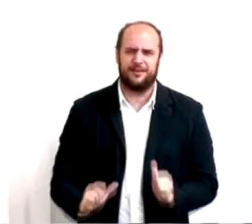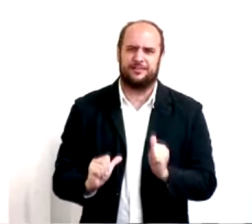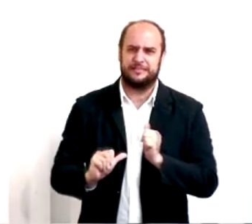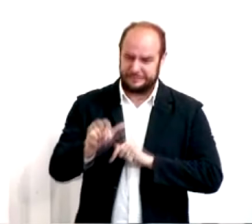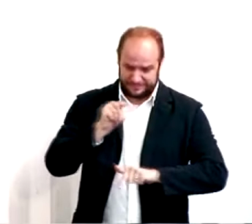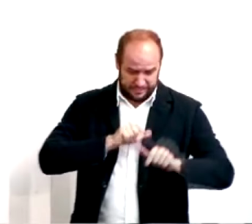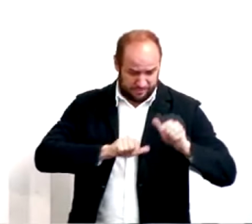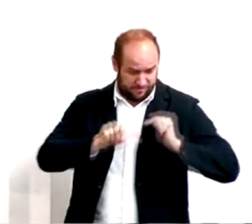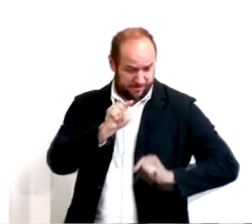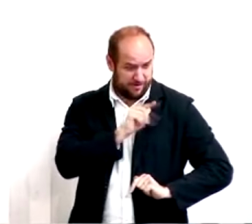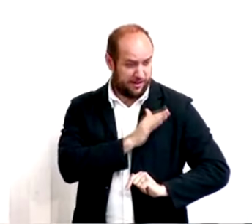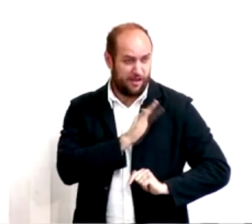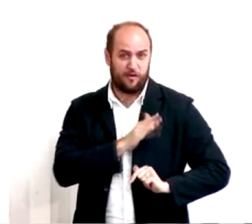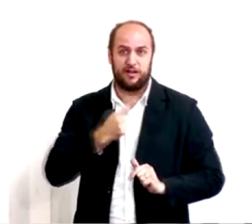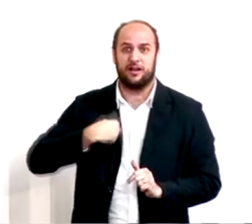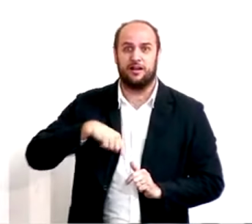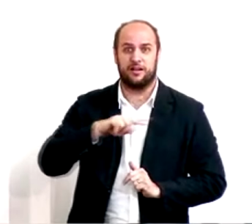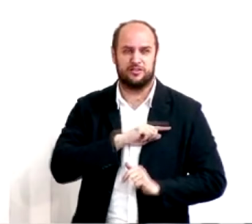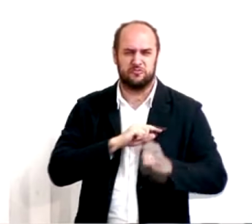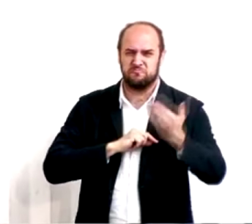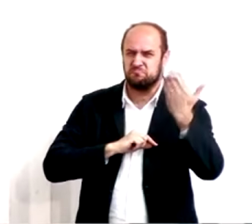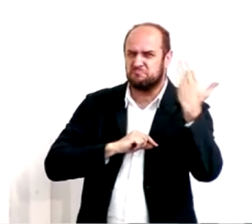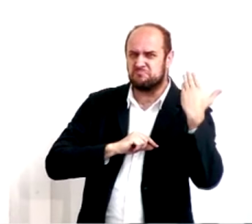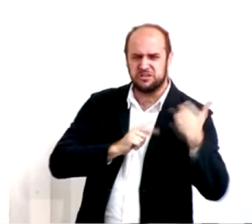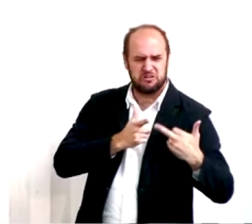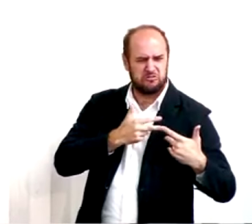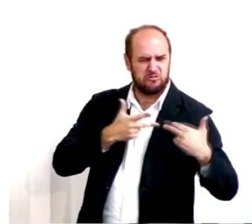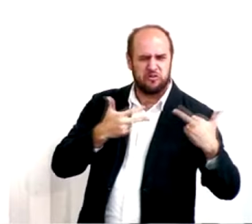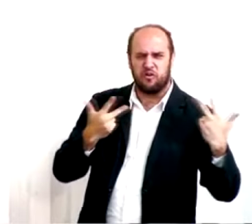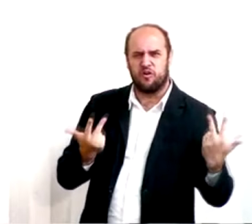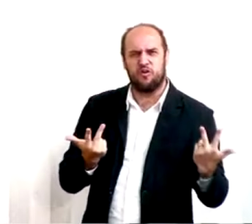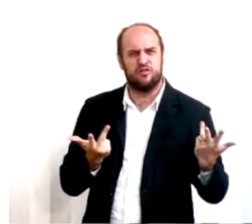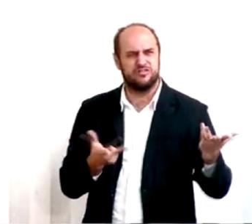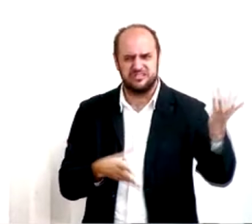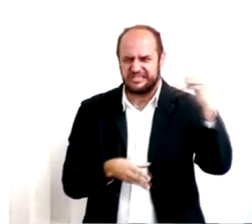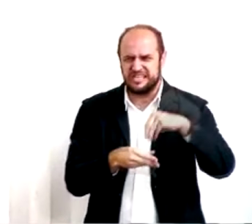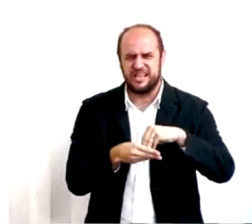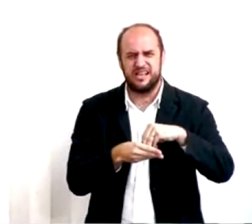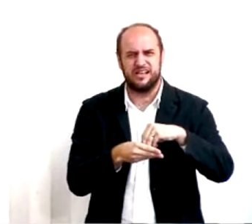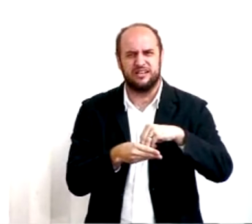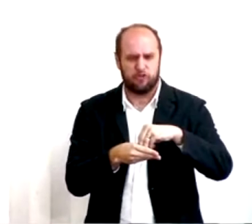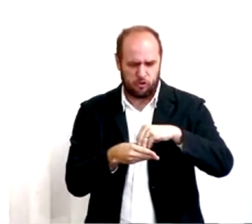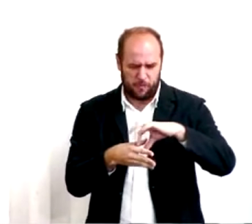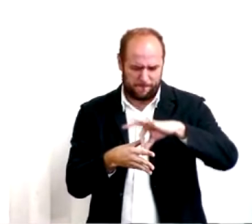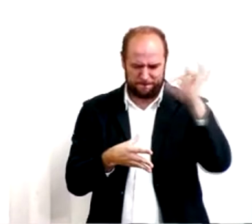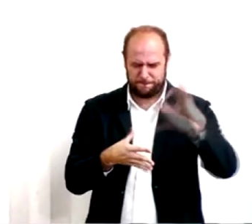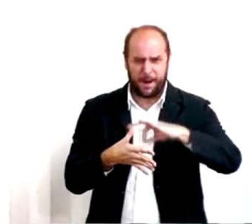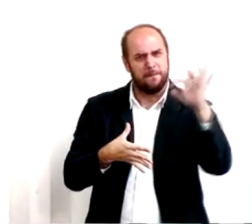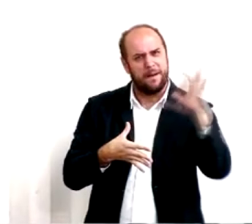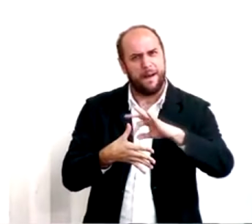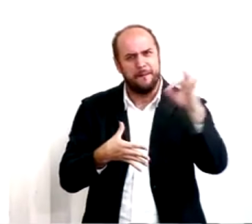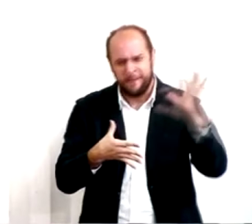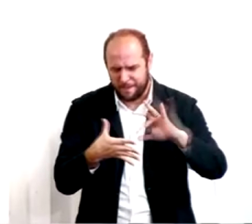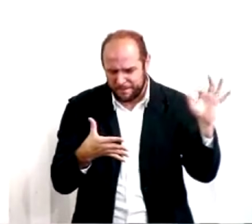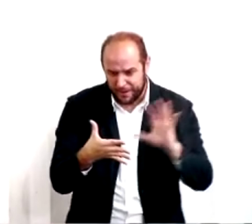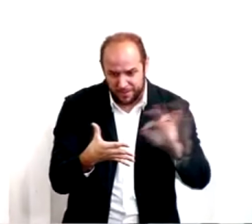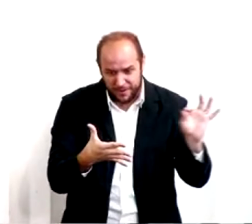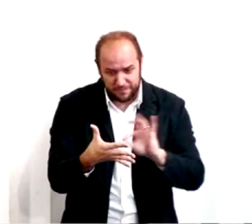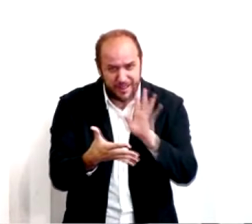trabalhou em nós para que onde estava em nós ou a completa a inebriação mental fosse